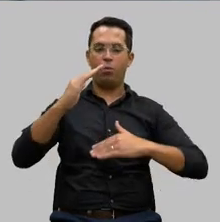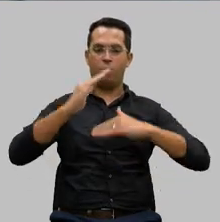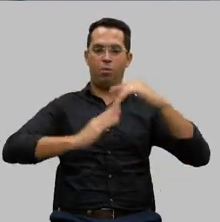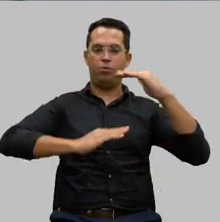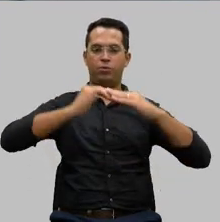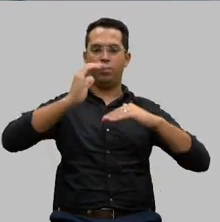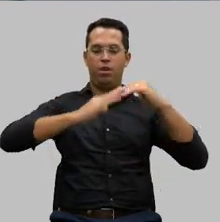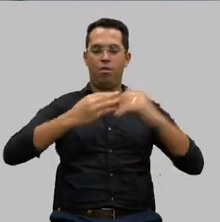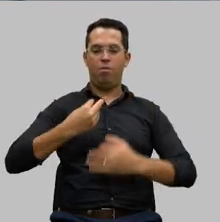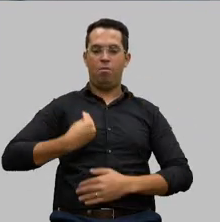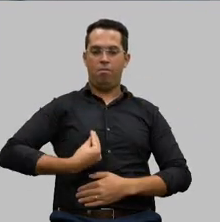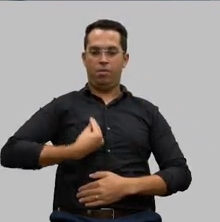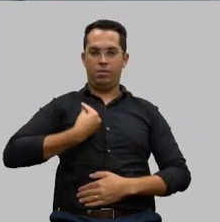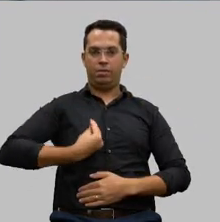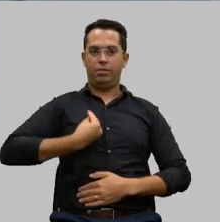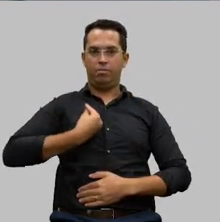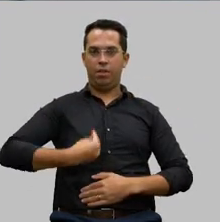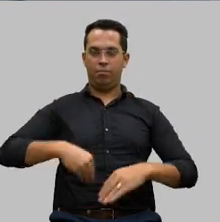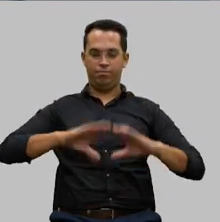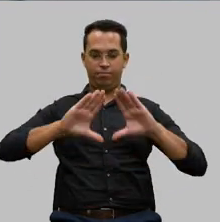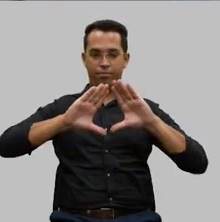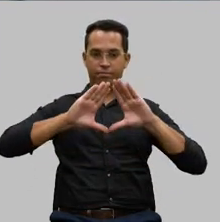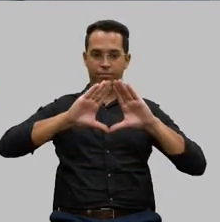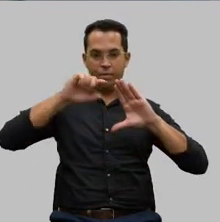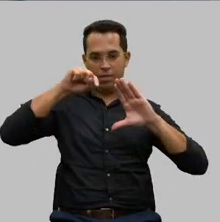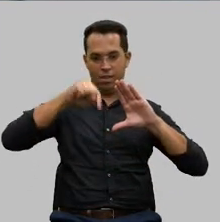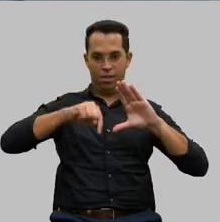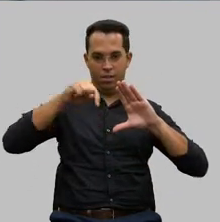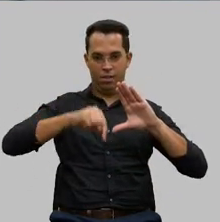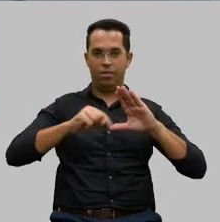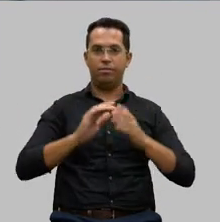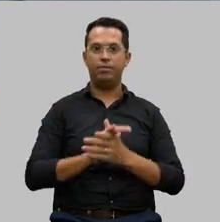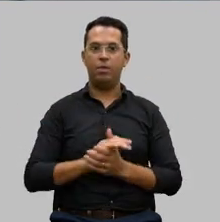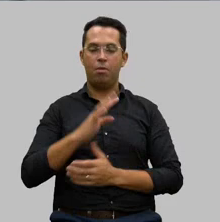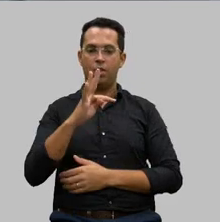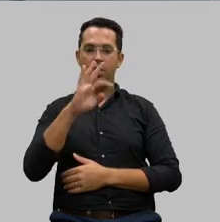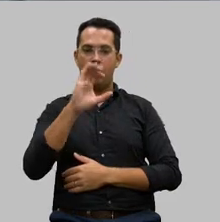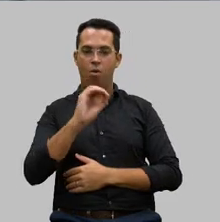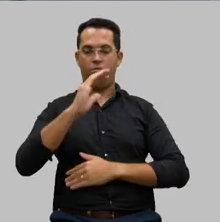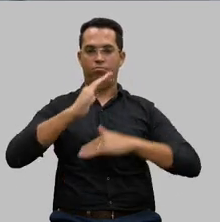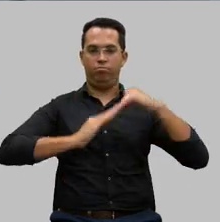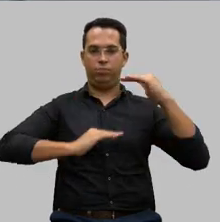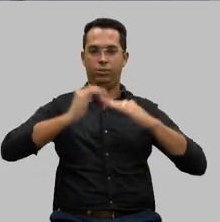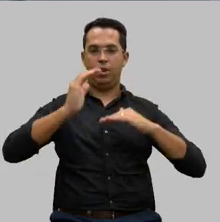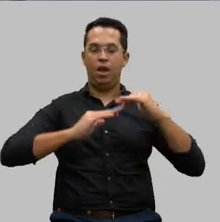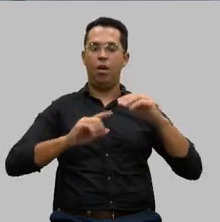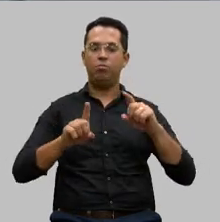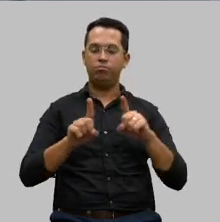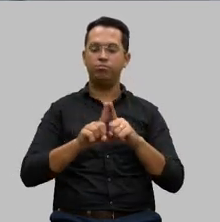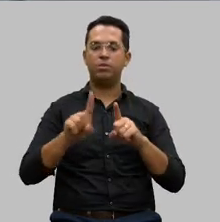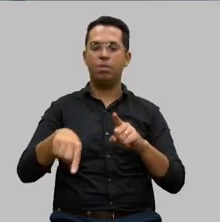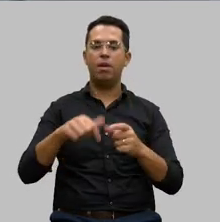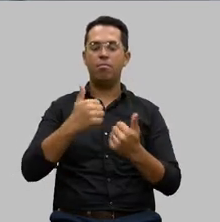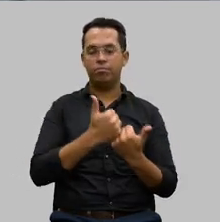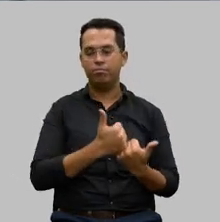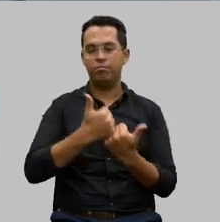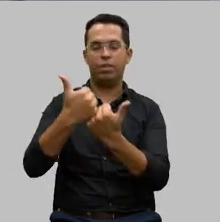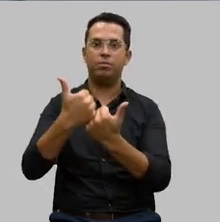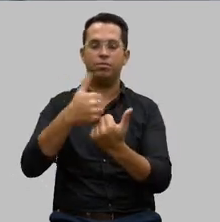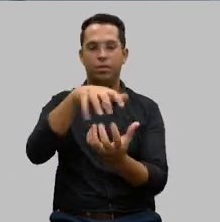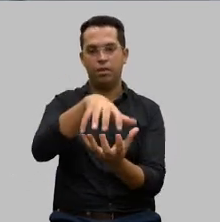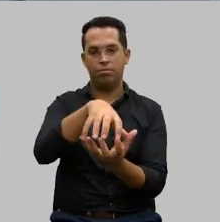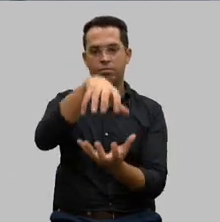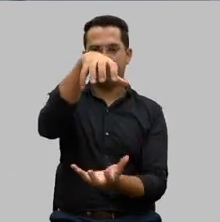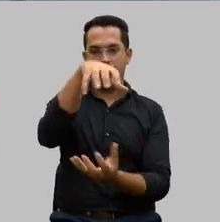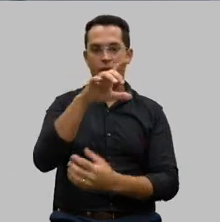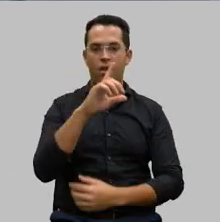para Assembleia enquanto terapeuta ocupacional para abraçar essa causa dos idosos e dos deficientes né então assim que a gente entrou a gente teve